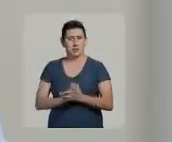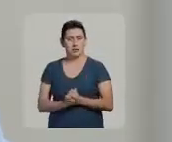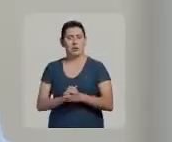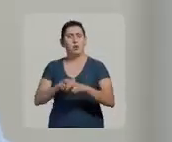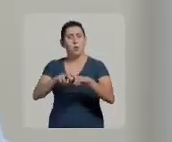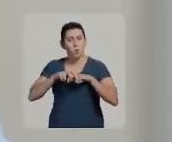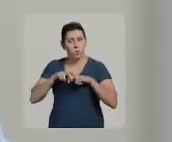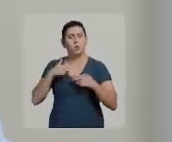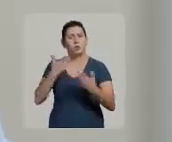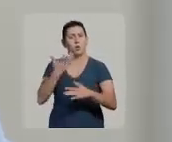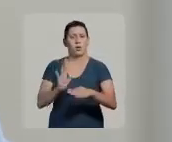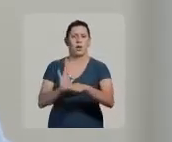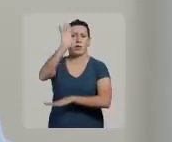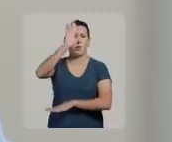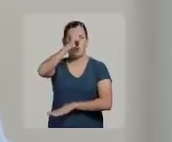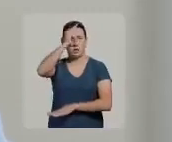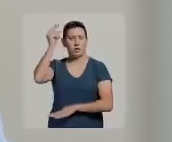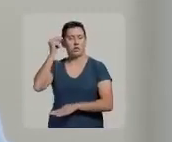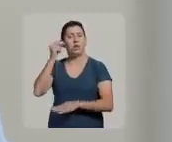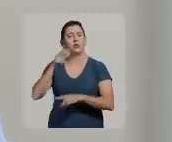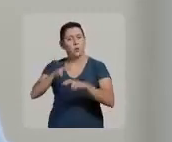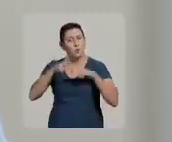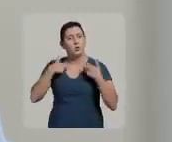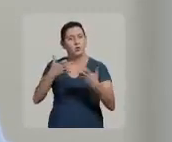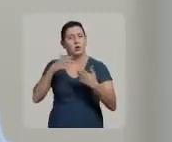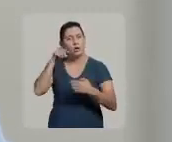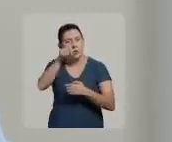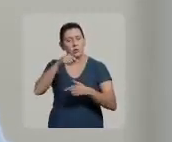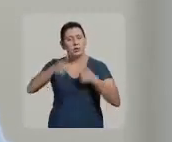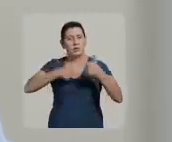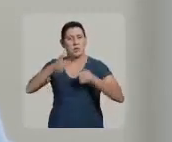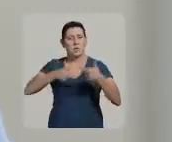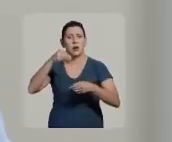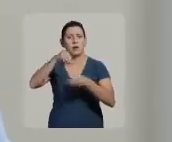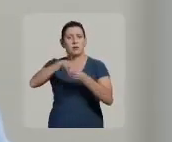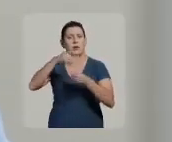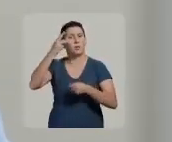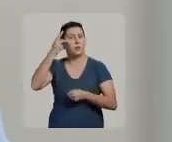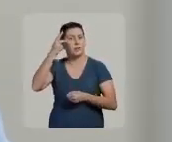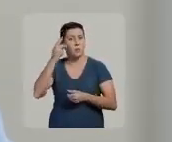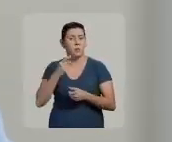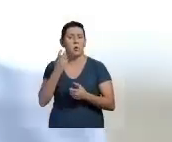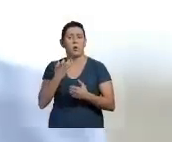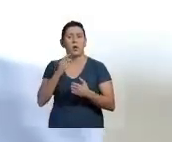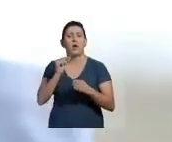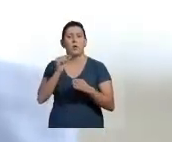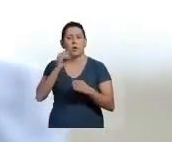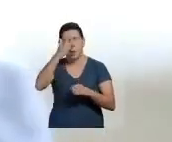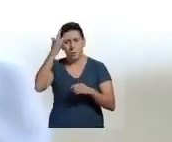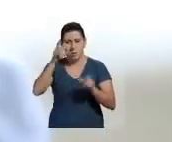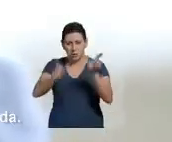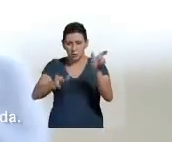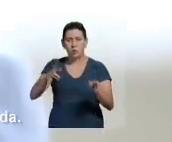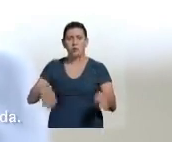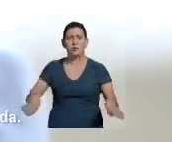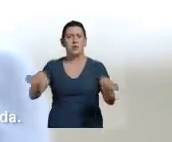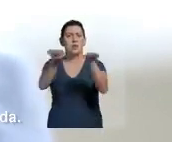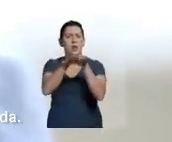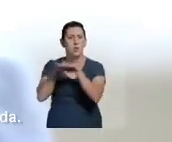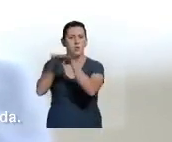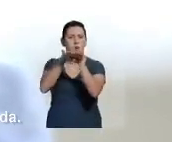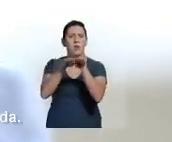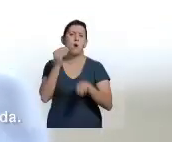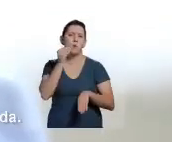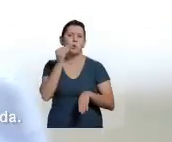que eu me lancei nessa campanha. E é exatamente isso que eu vou fazer à frente da Prefeitura de São Paulo. Igualar as pessoas, dando oportunidade para que elas